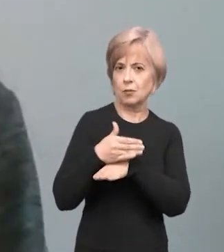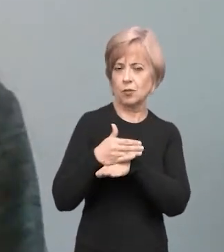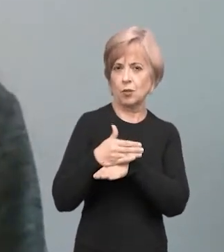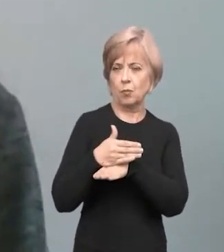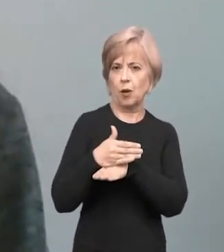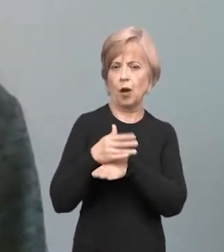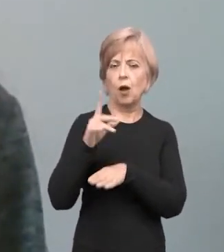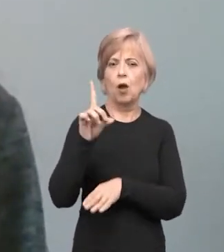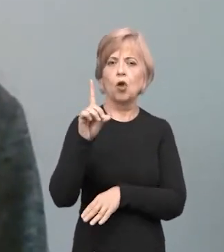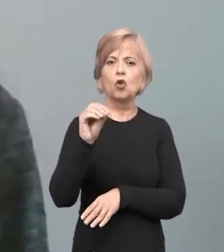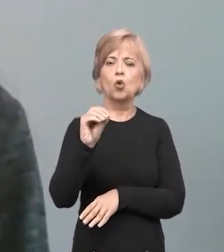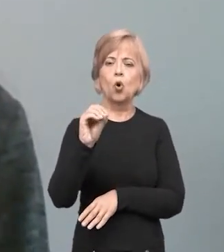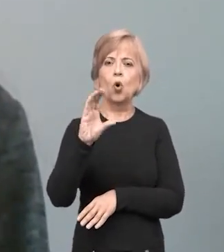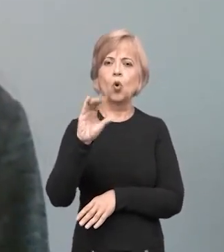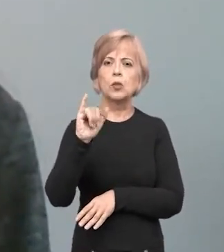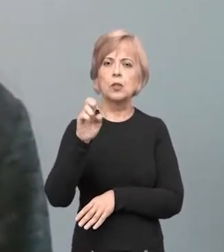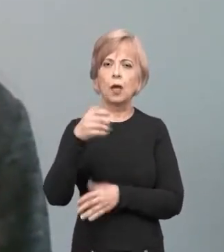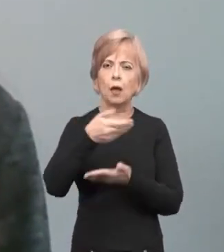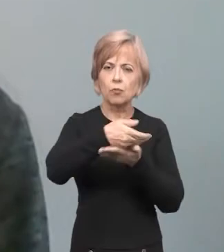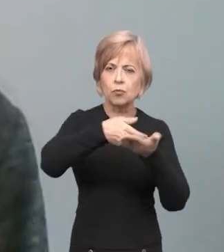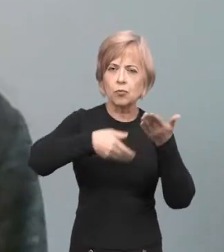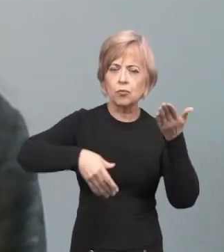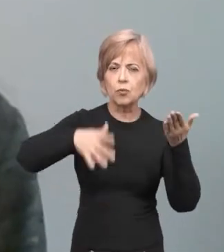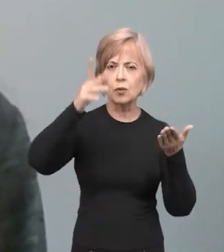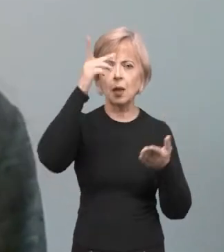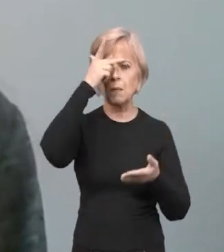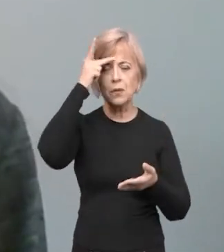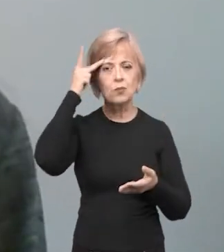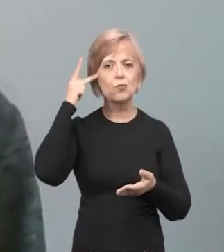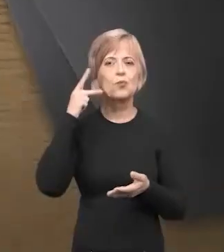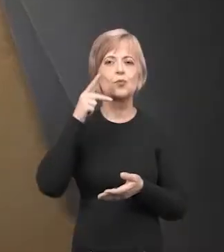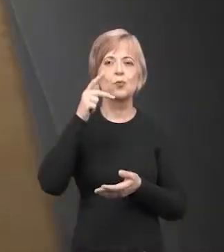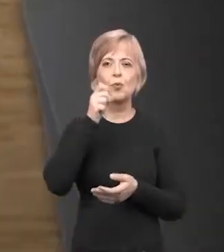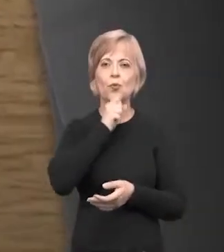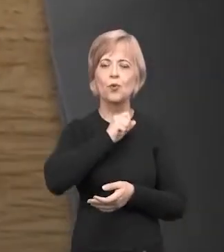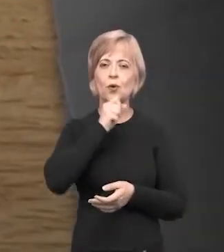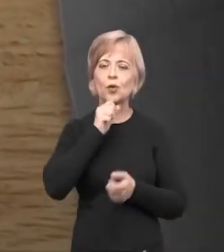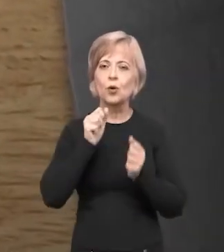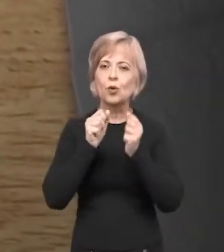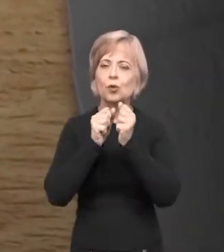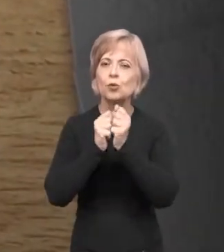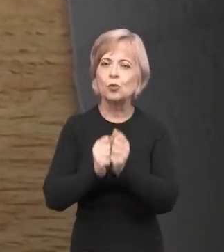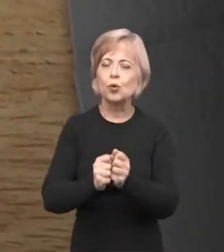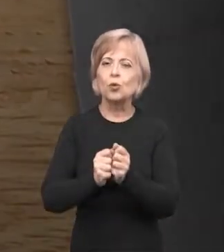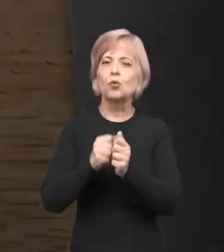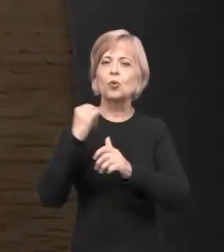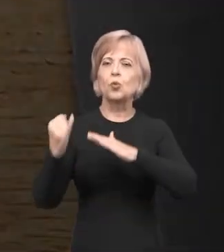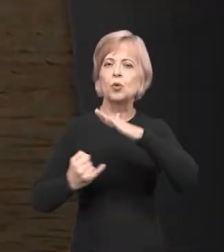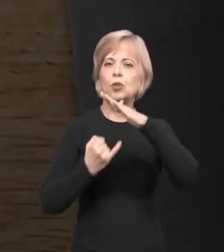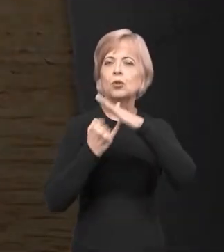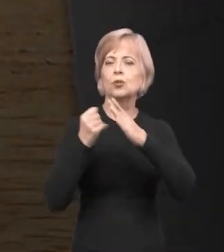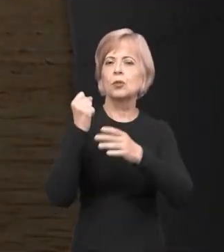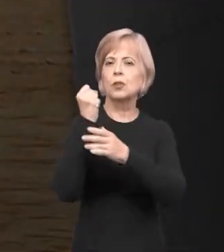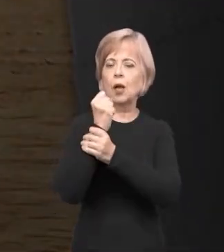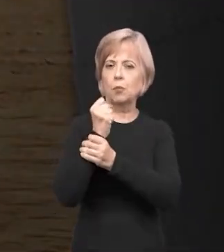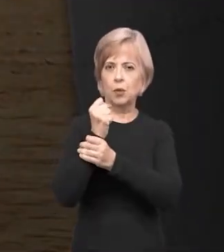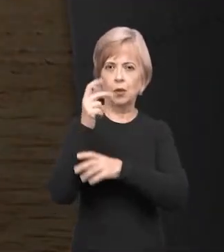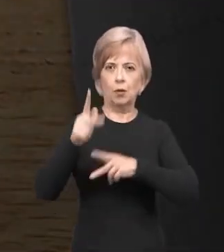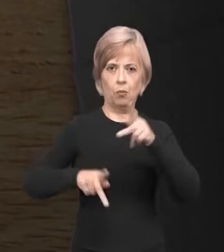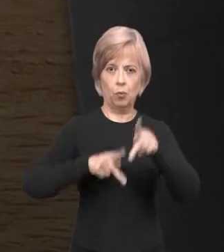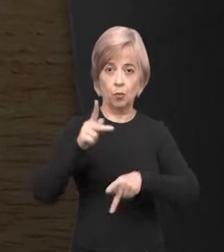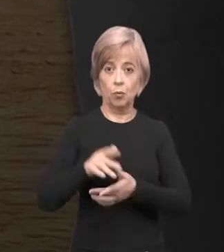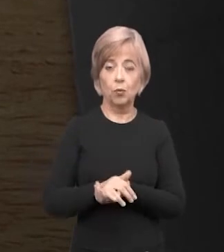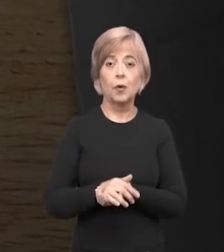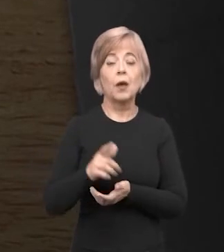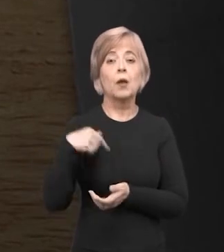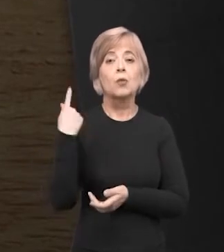participássemos do dossiê da pessoa idosa junto ao Instituto de Segurança Pública e contribuíssemos, inclusive, com